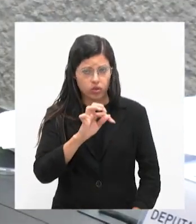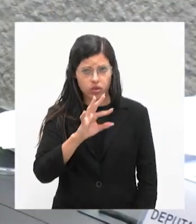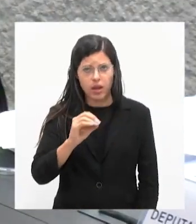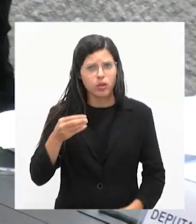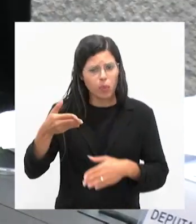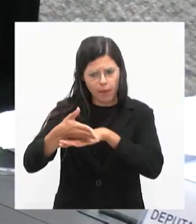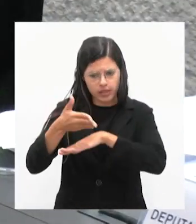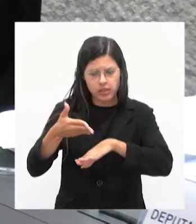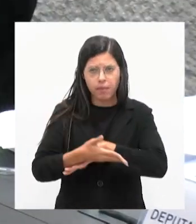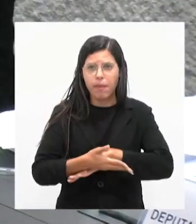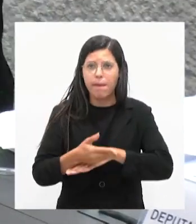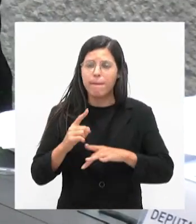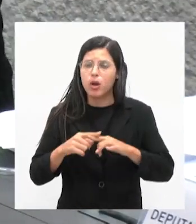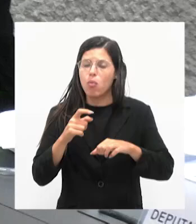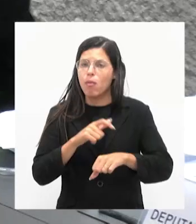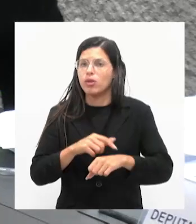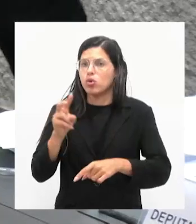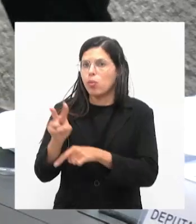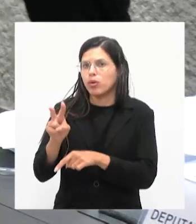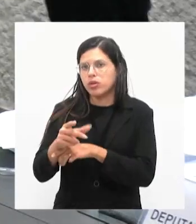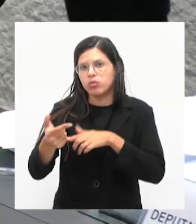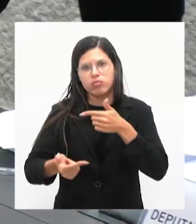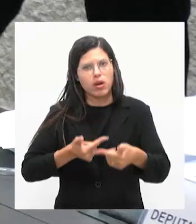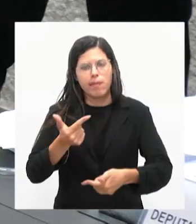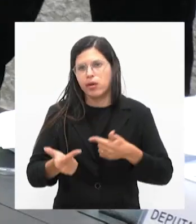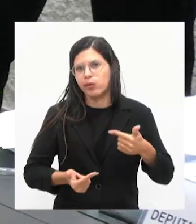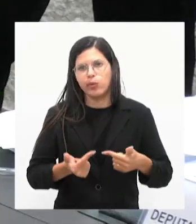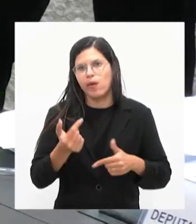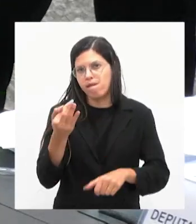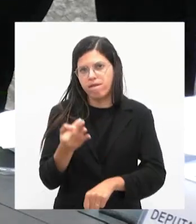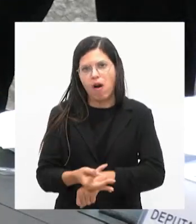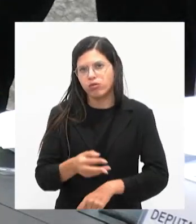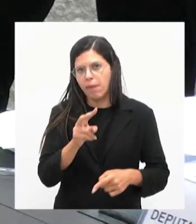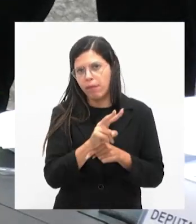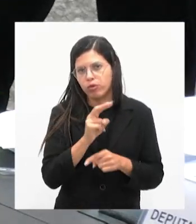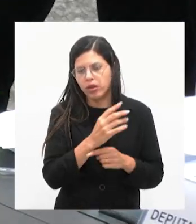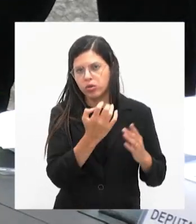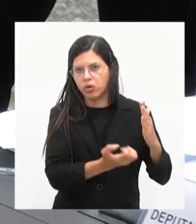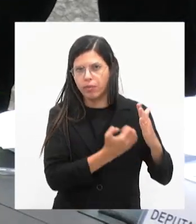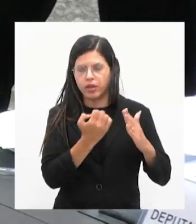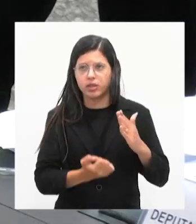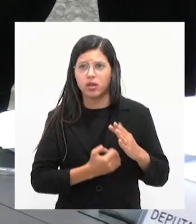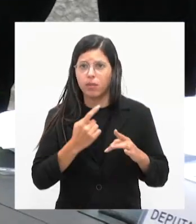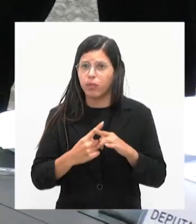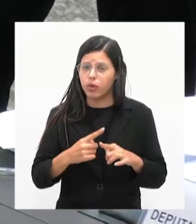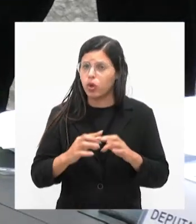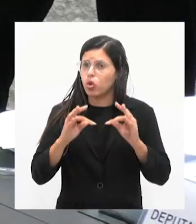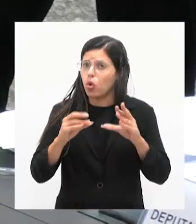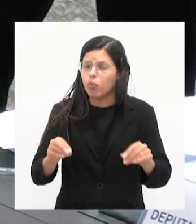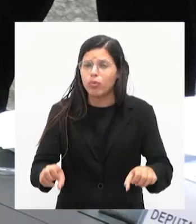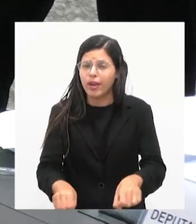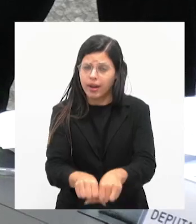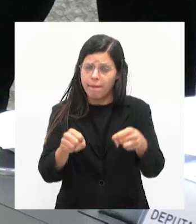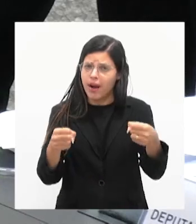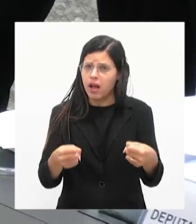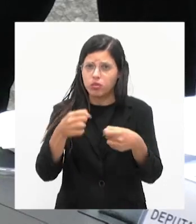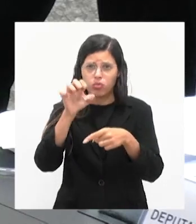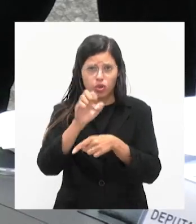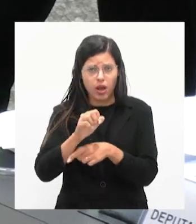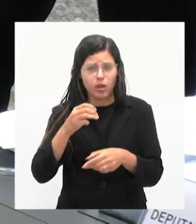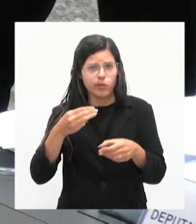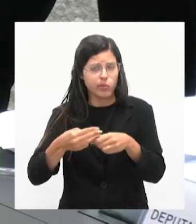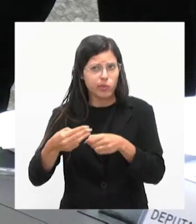o trabalhador, aí esquece, aí não pode estar. Aí protege o empresário. Porque todo mundo está quebrado. O Estado está quebrado, os